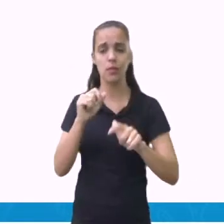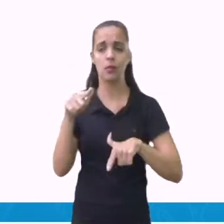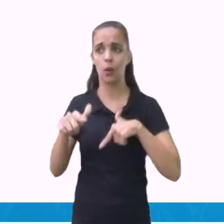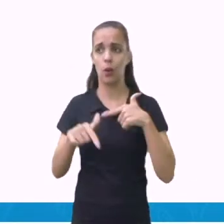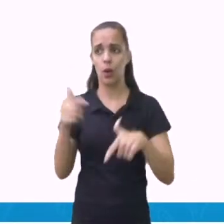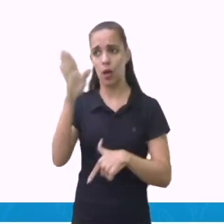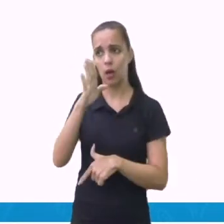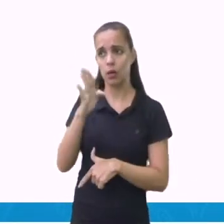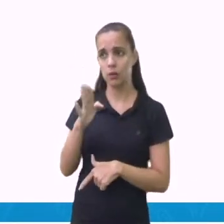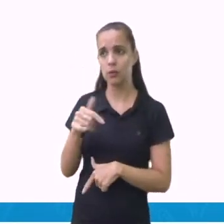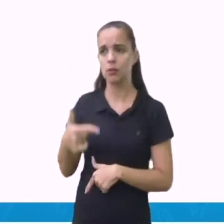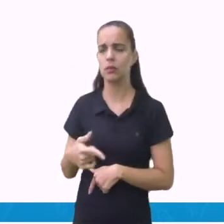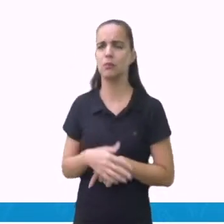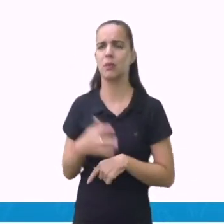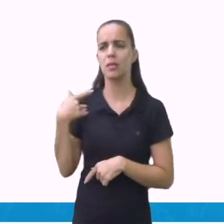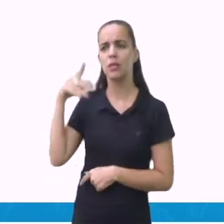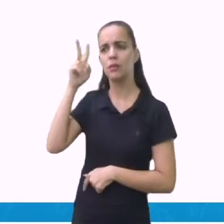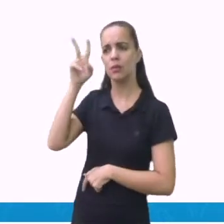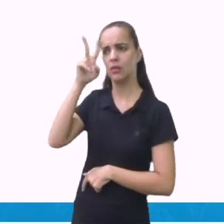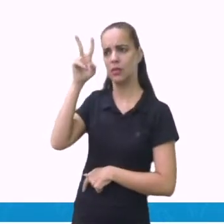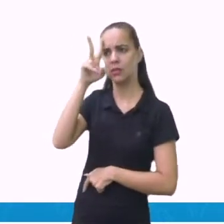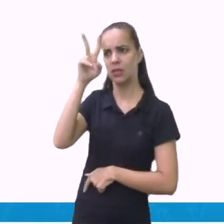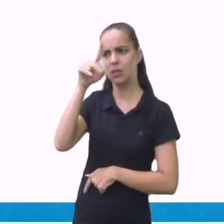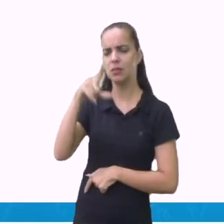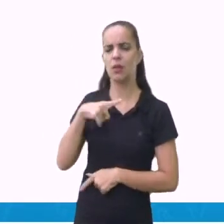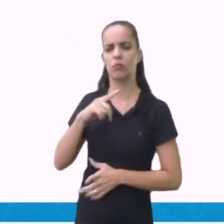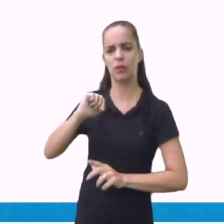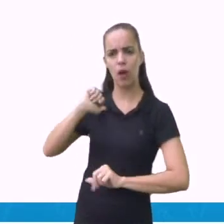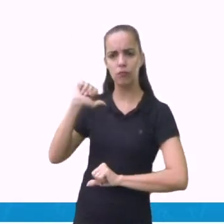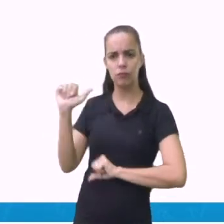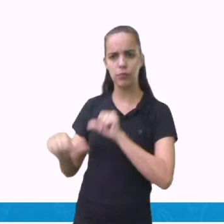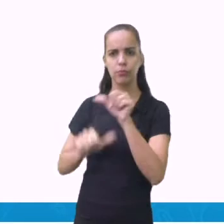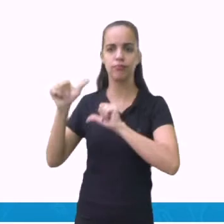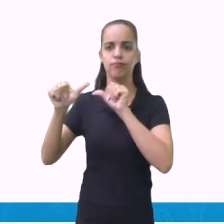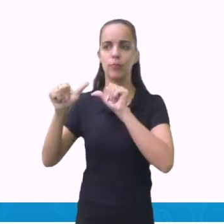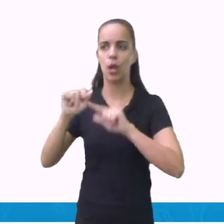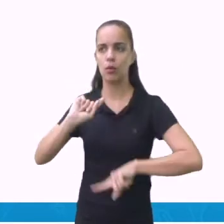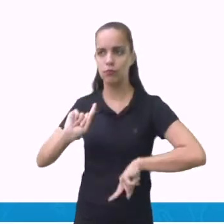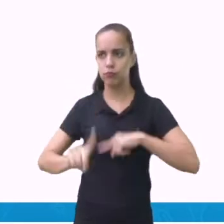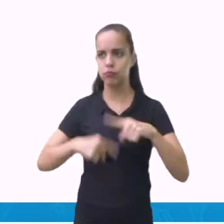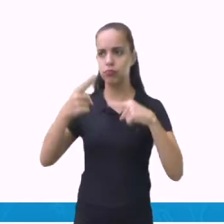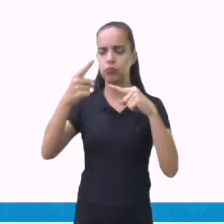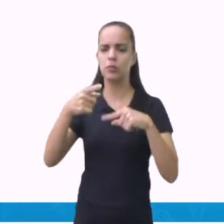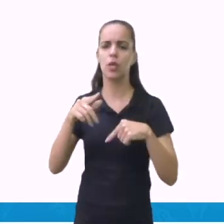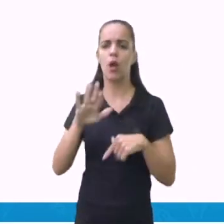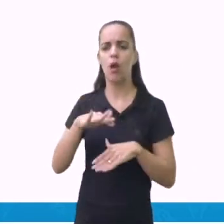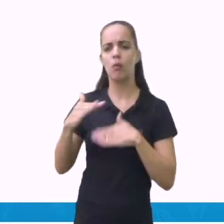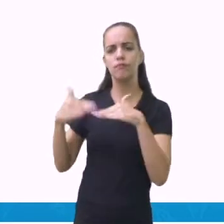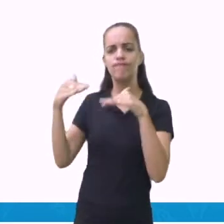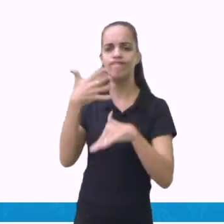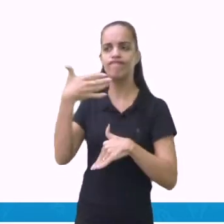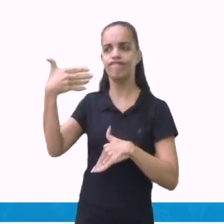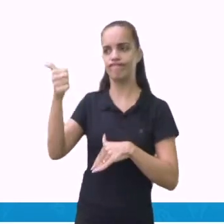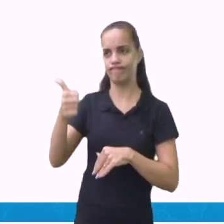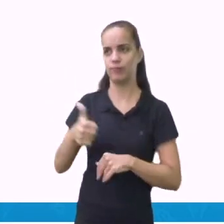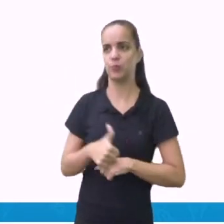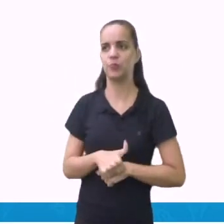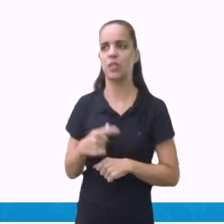esse formato, essa história da modernização, do desenvolvimento do Brasil e